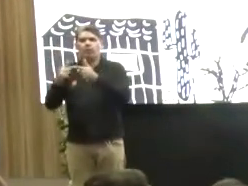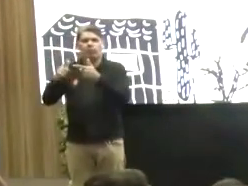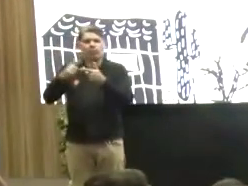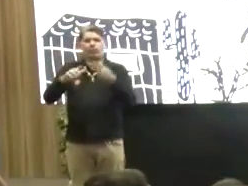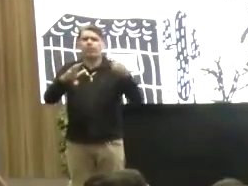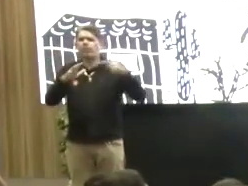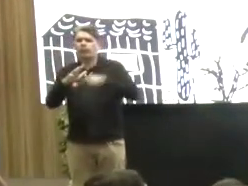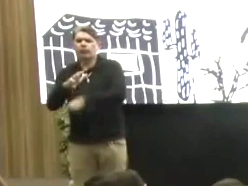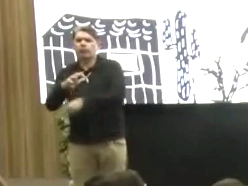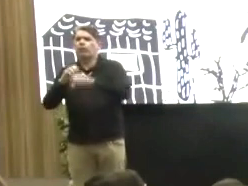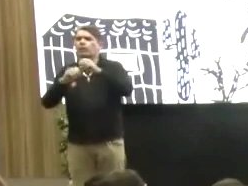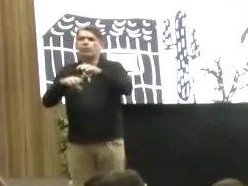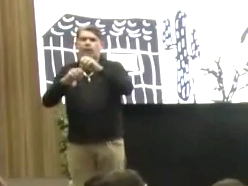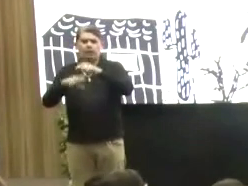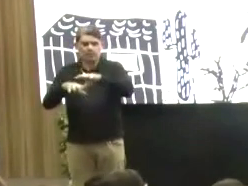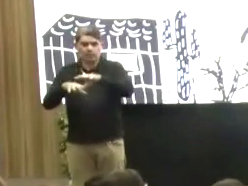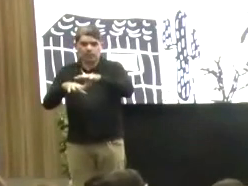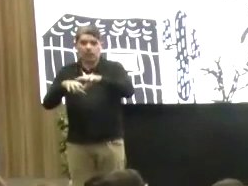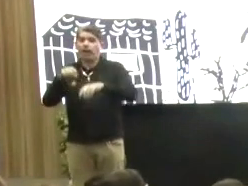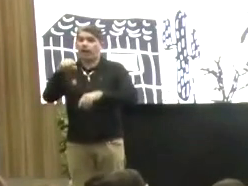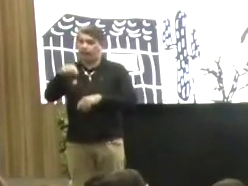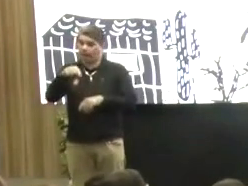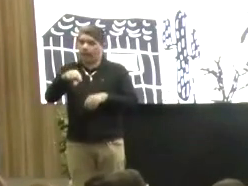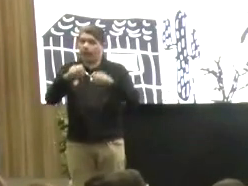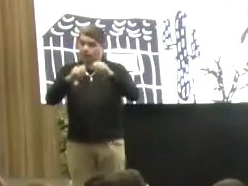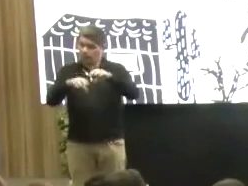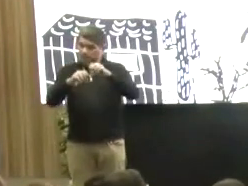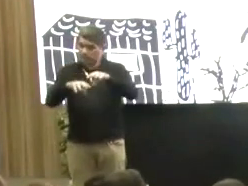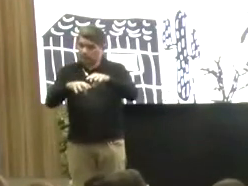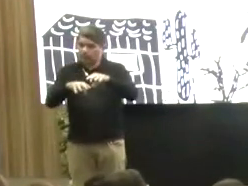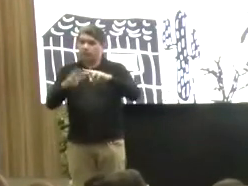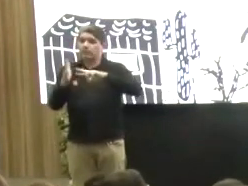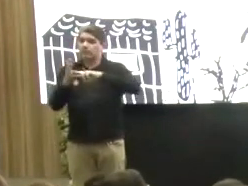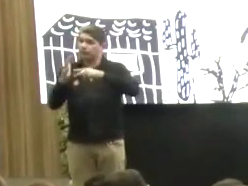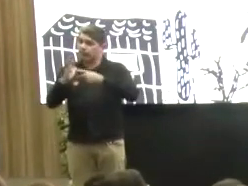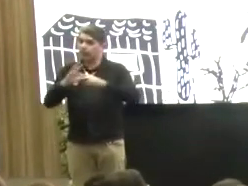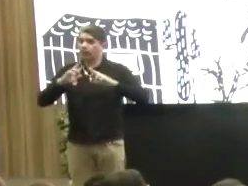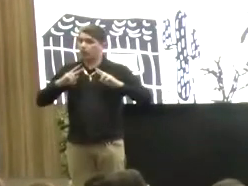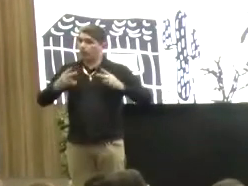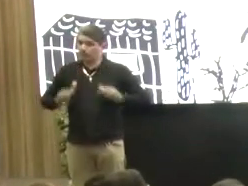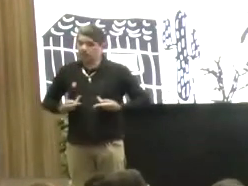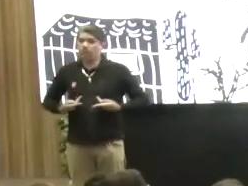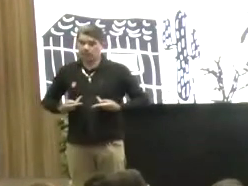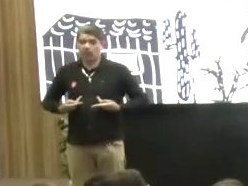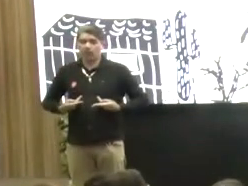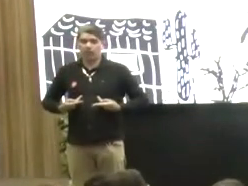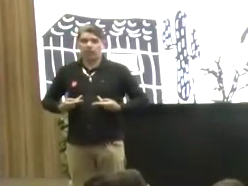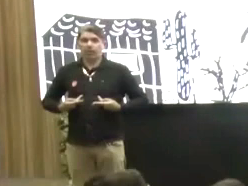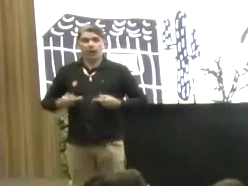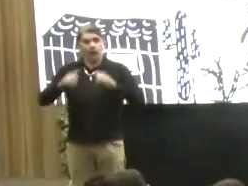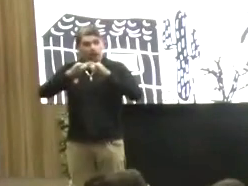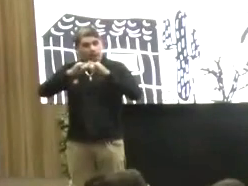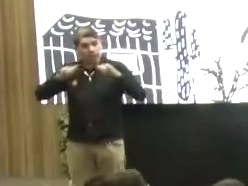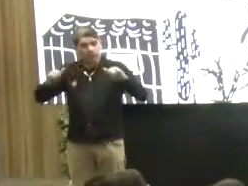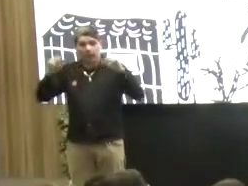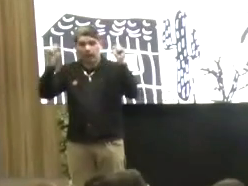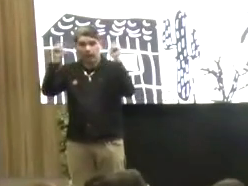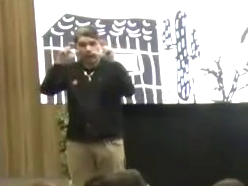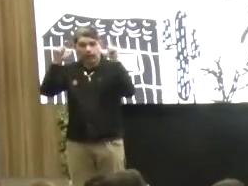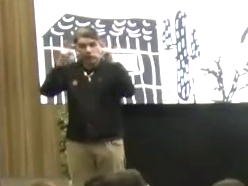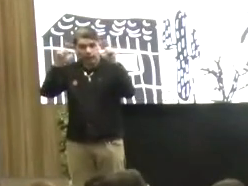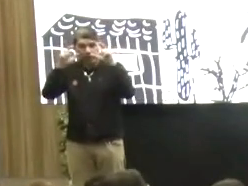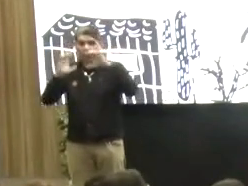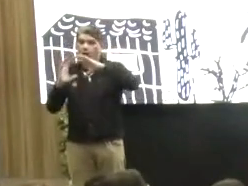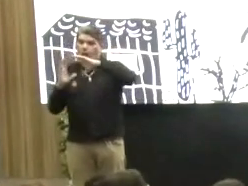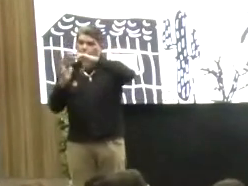de vista de que educar é humanizar. Então eu gostaria de chamar a atenção disso. O mundo foi ativado, e assim